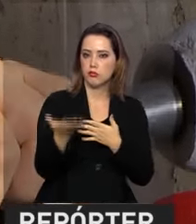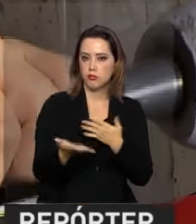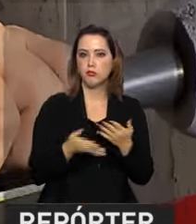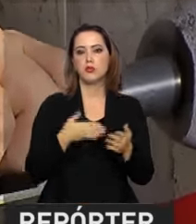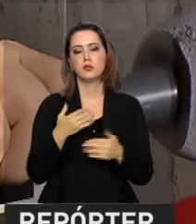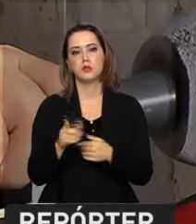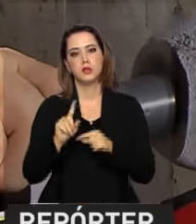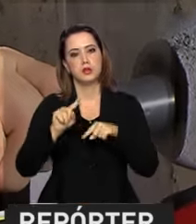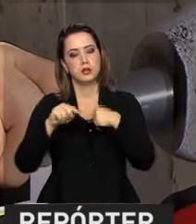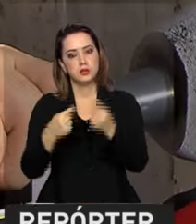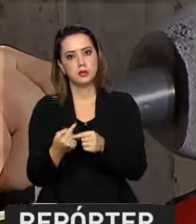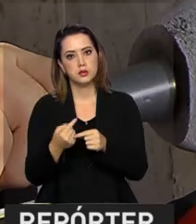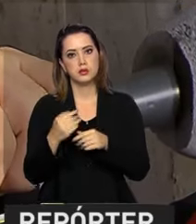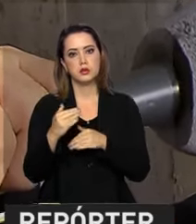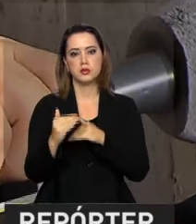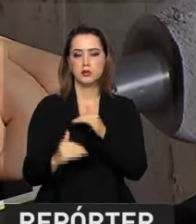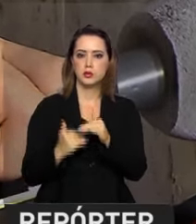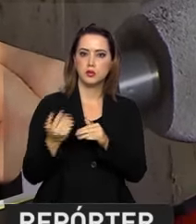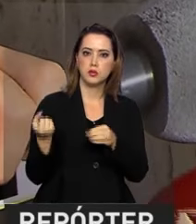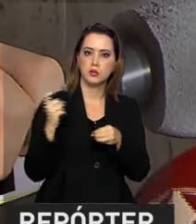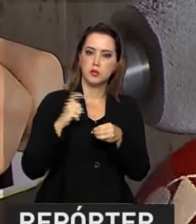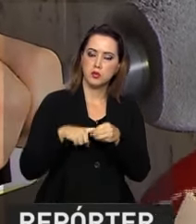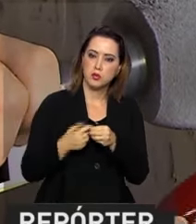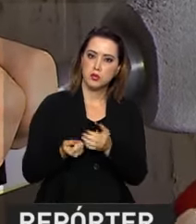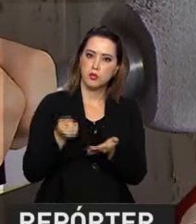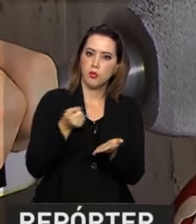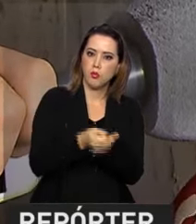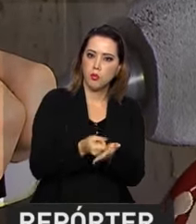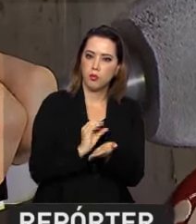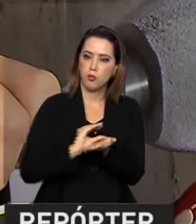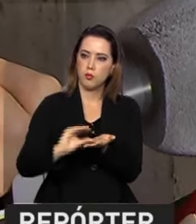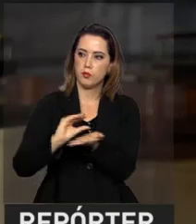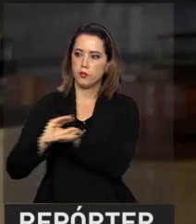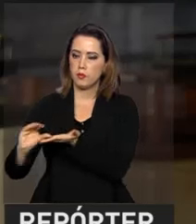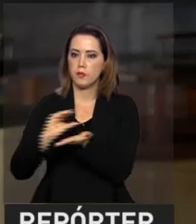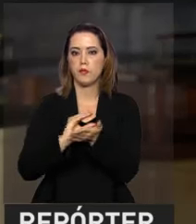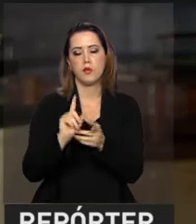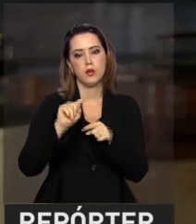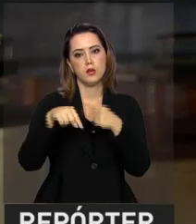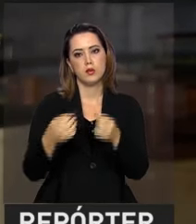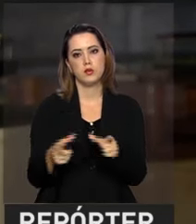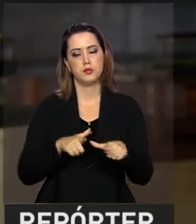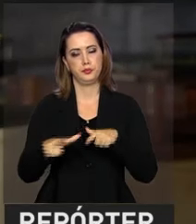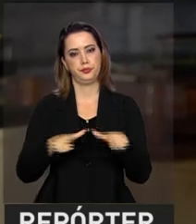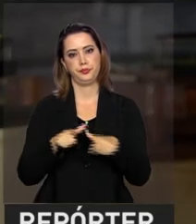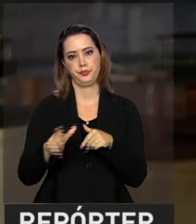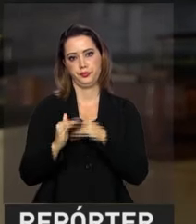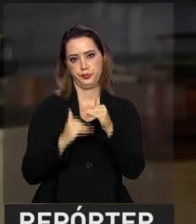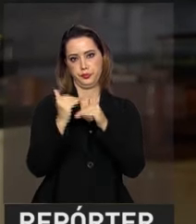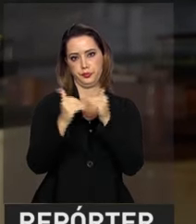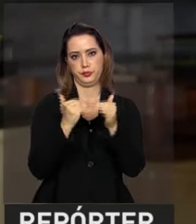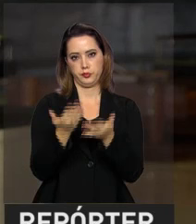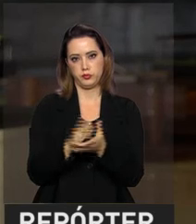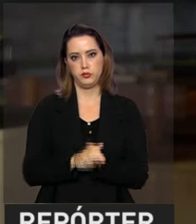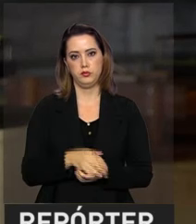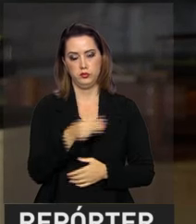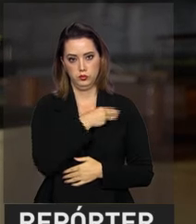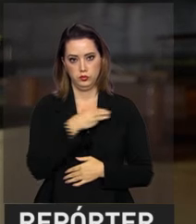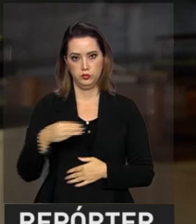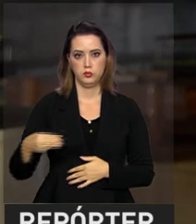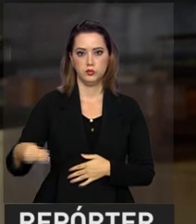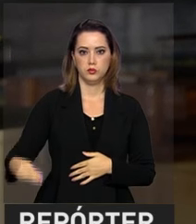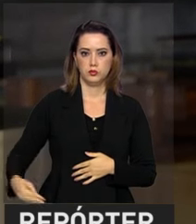possa voltar a fazer investimentos e voltar a ter a geração de emprego. O ministro do Planejamento,